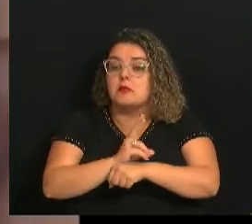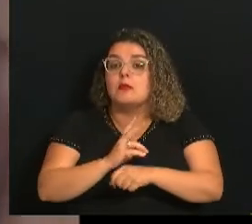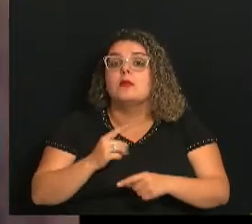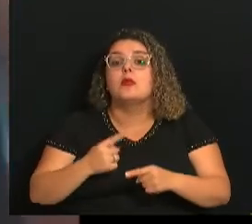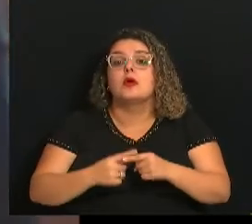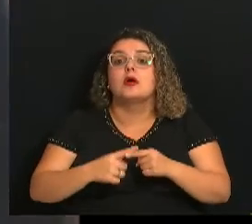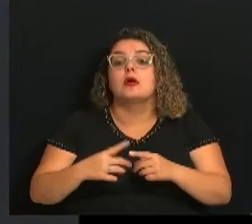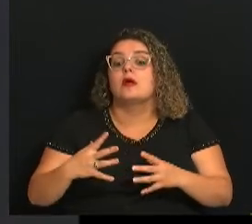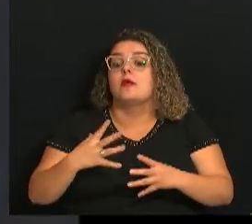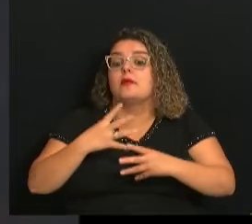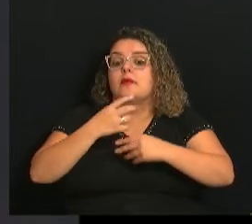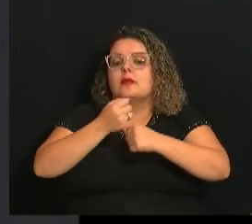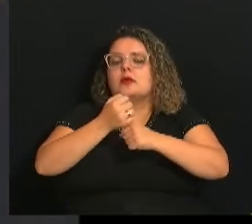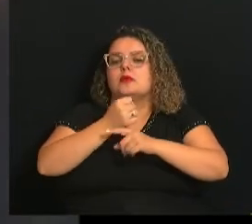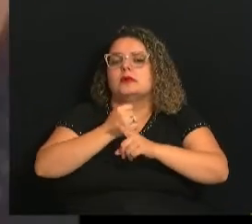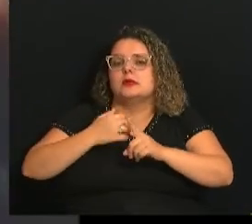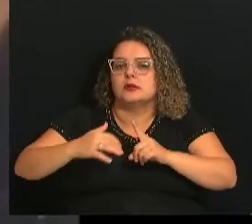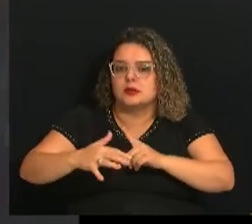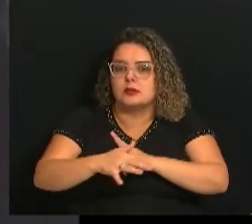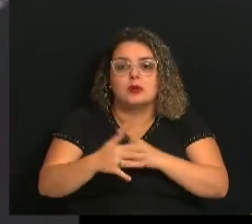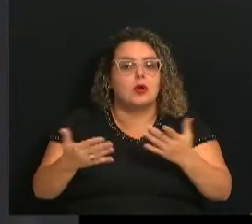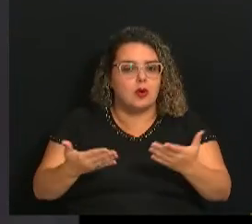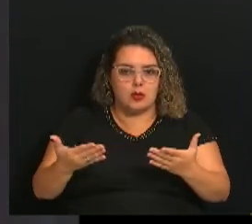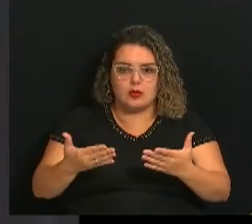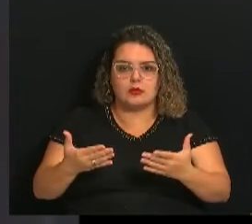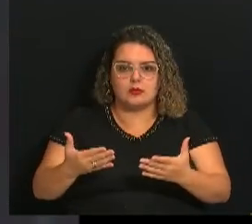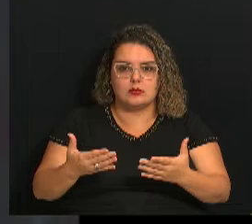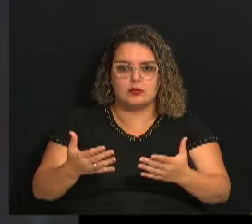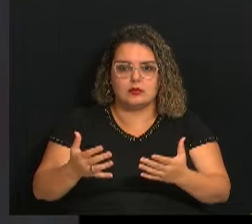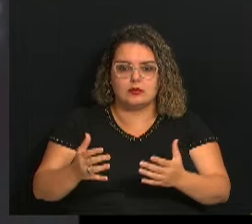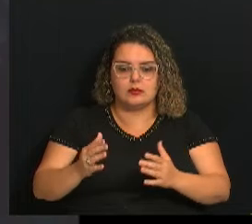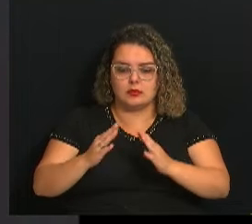na sociedade hoje da Igreja Católica.